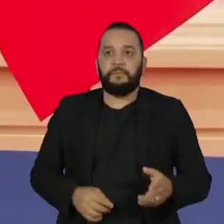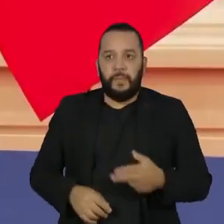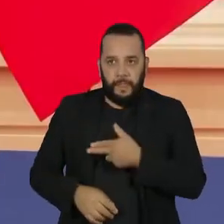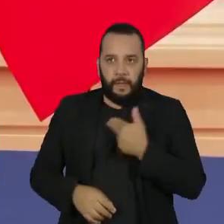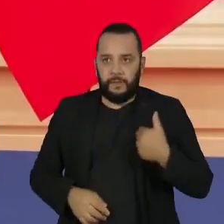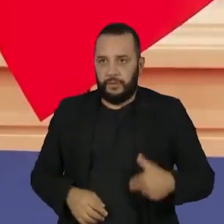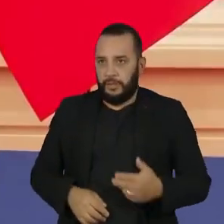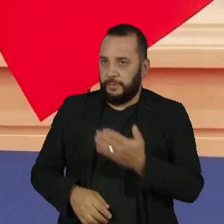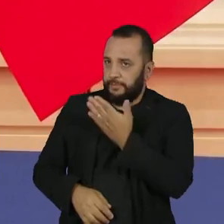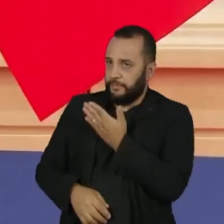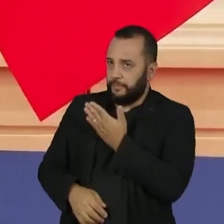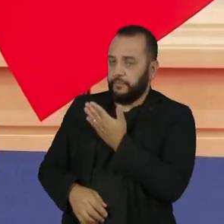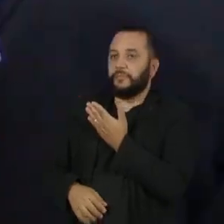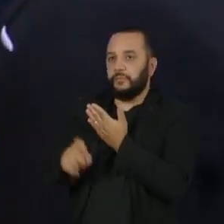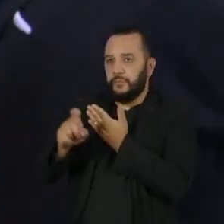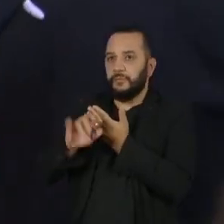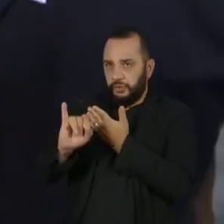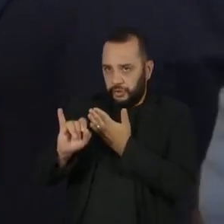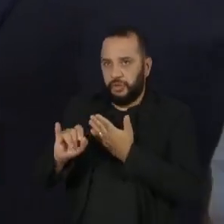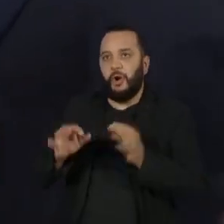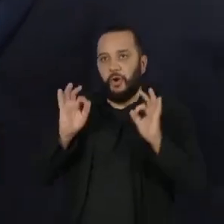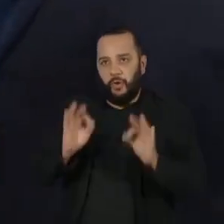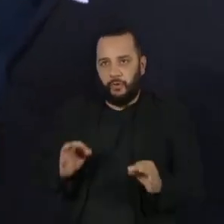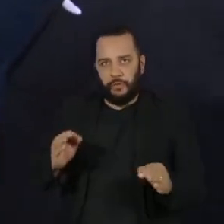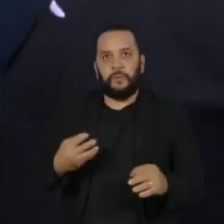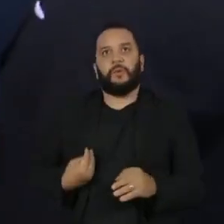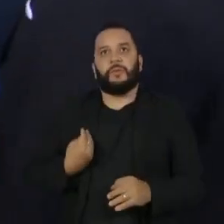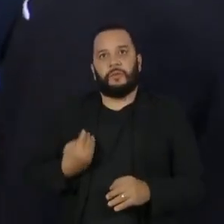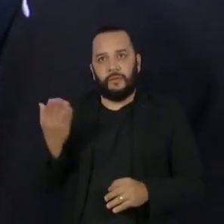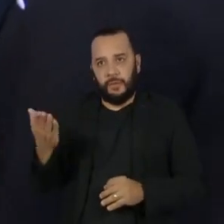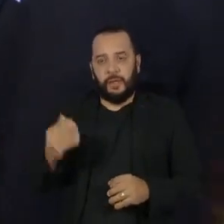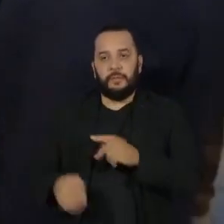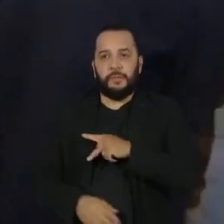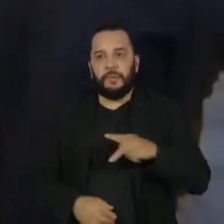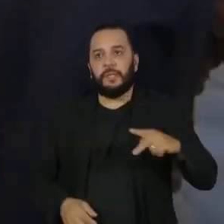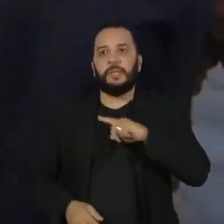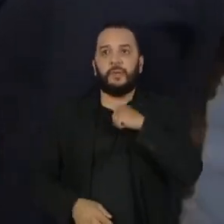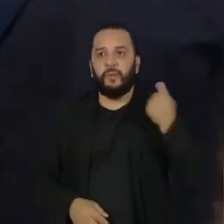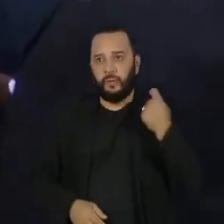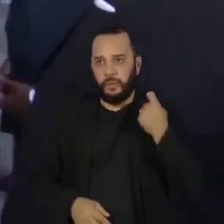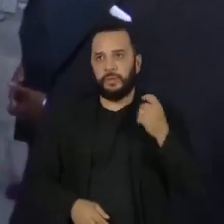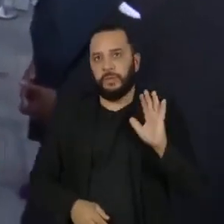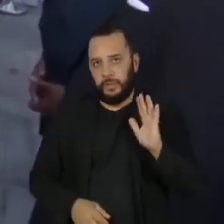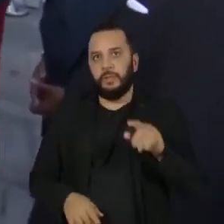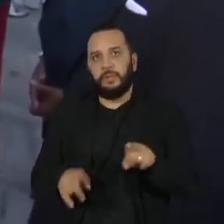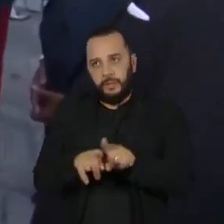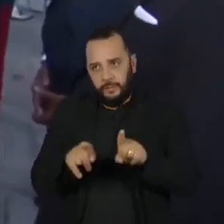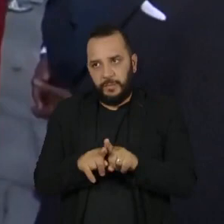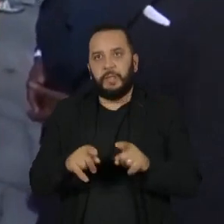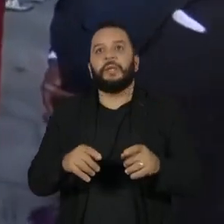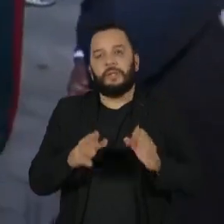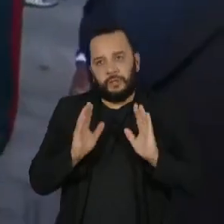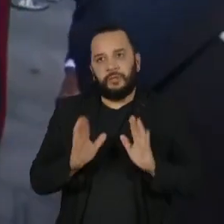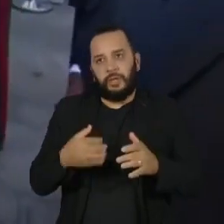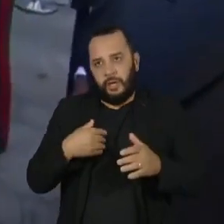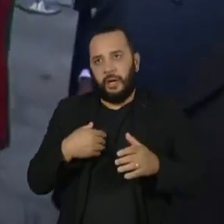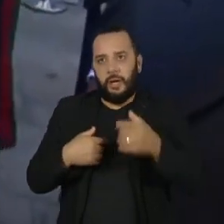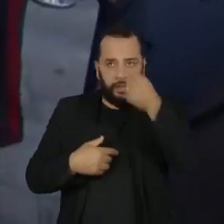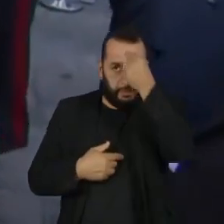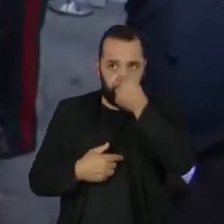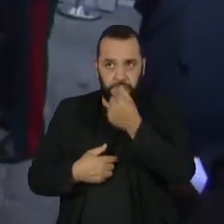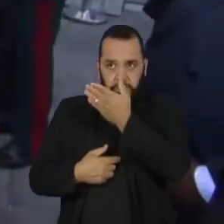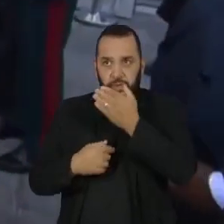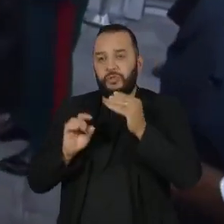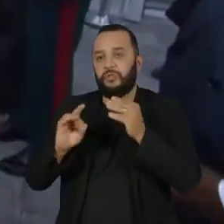chinês confirmou presença já o presidente da Rússia Vladimir Putin também membro do brics participará de maneira